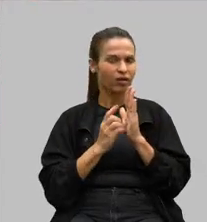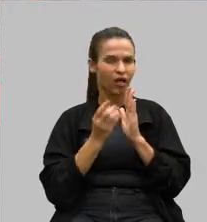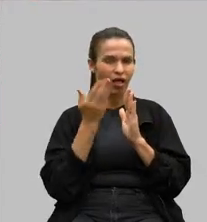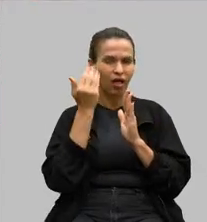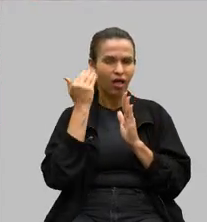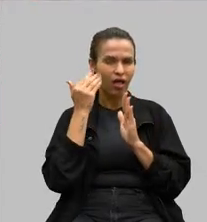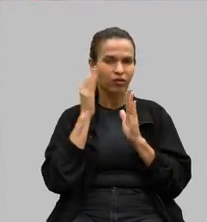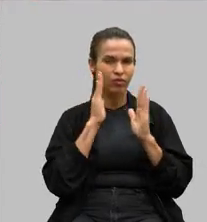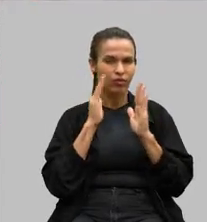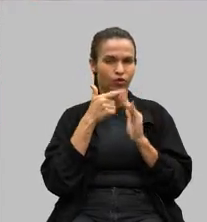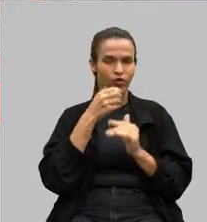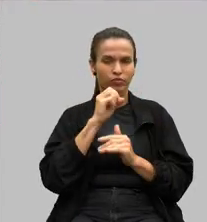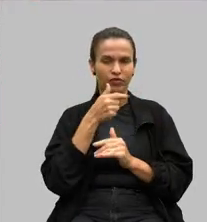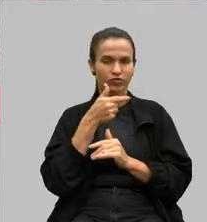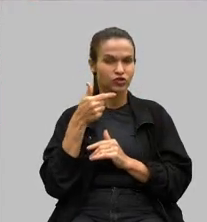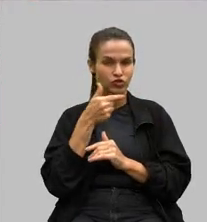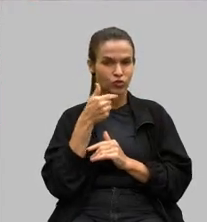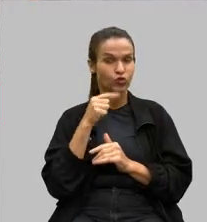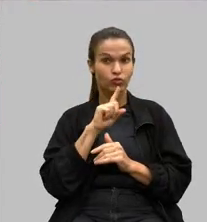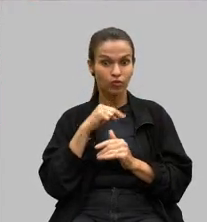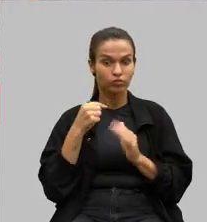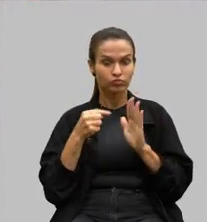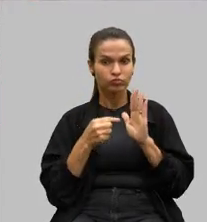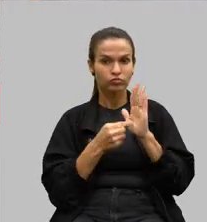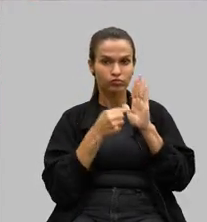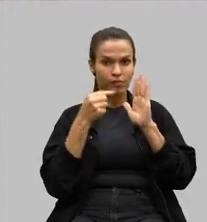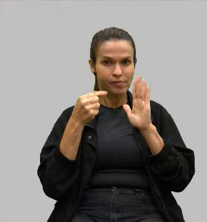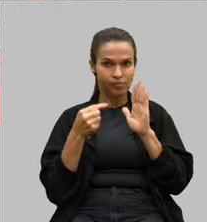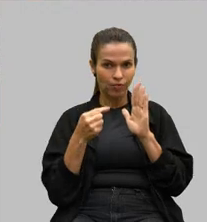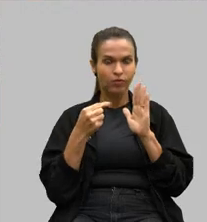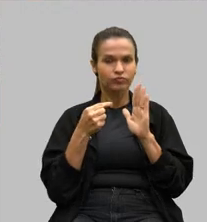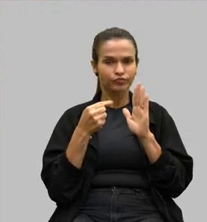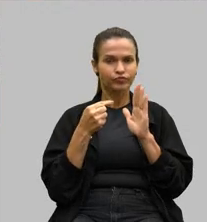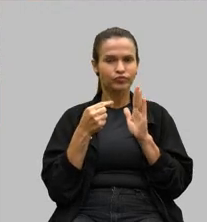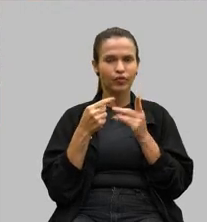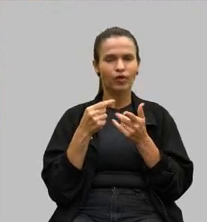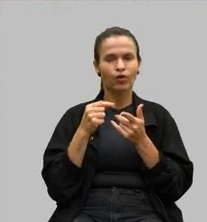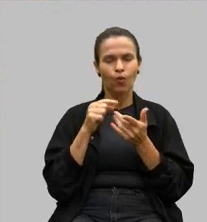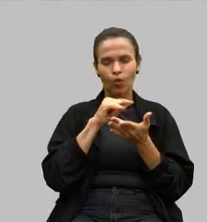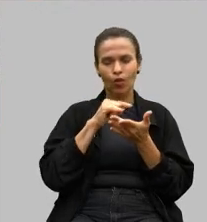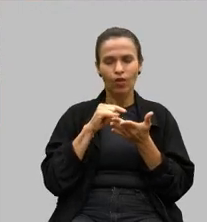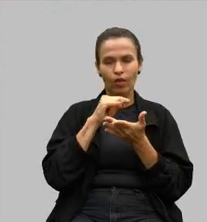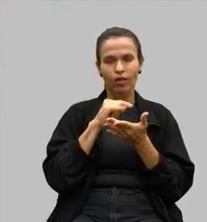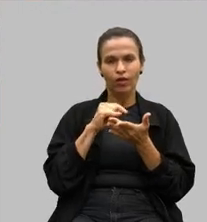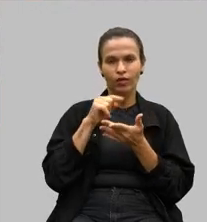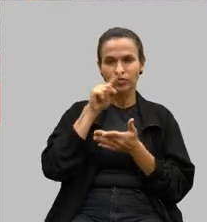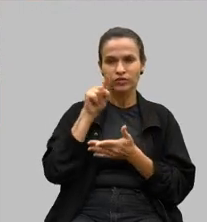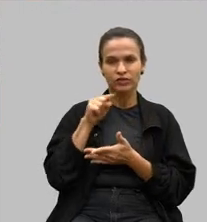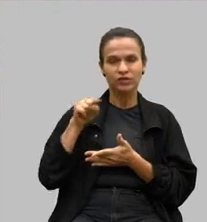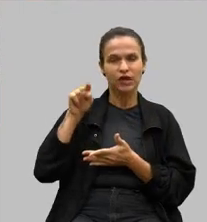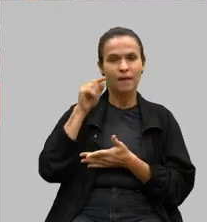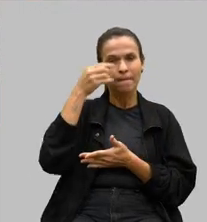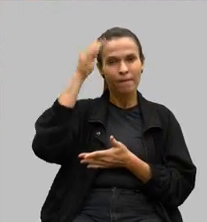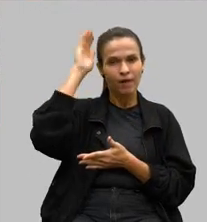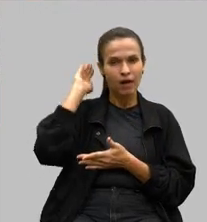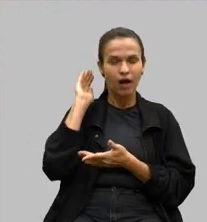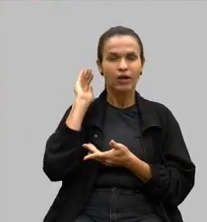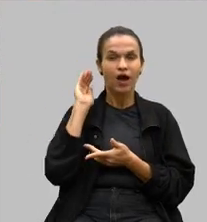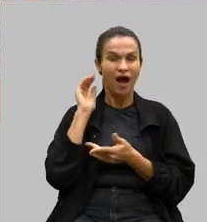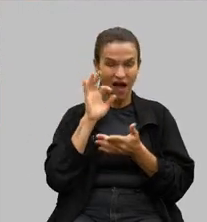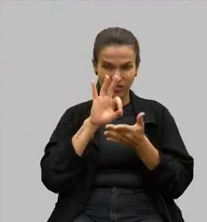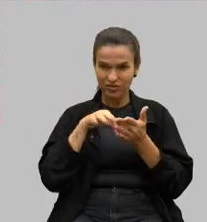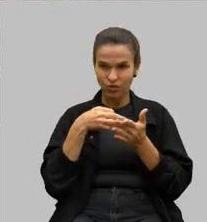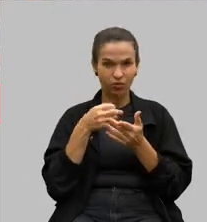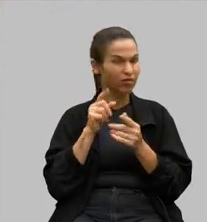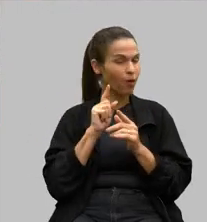2022 nós denunciamos que o decreto que o Zema assinou não protegeria a serra do cural tanto é que hoje estava